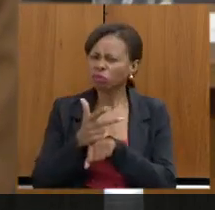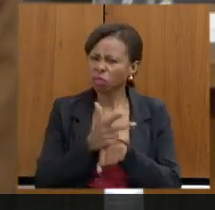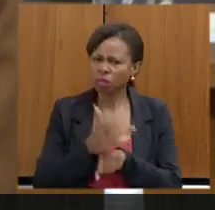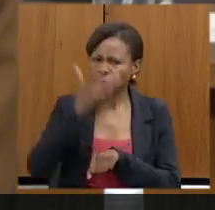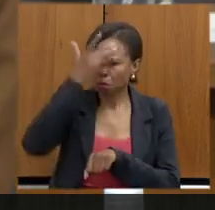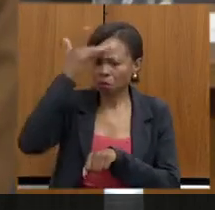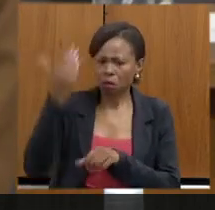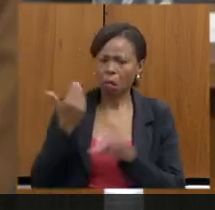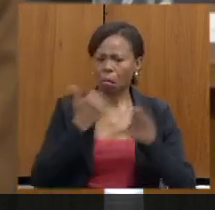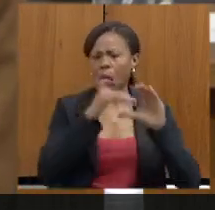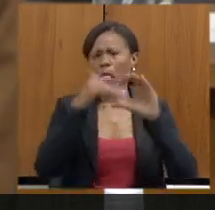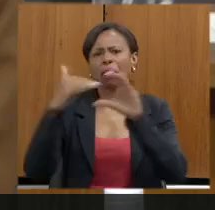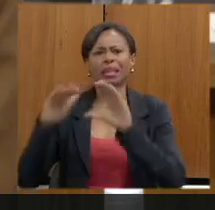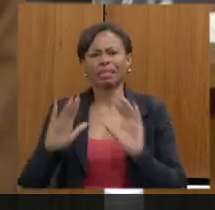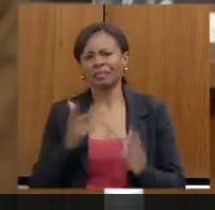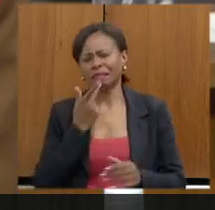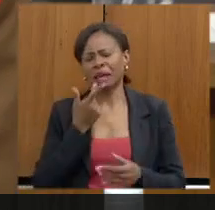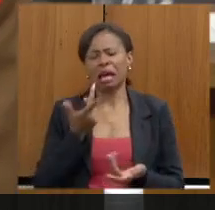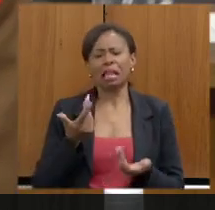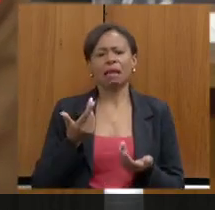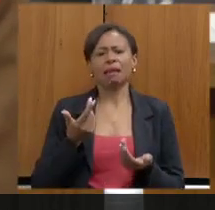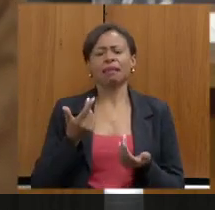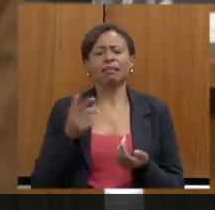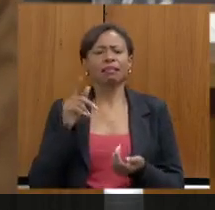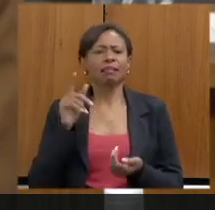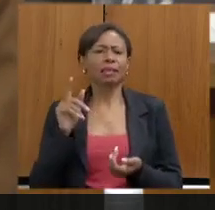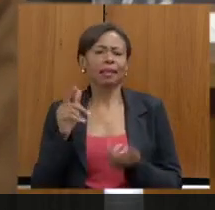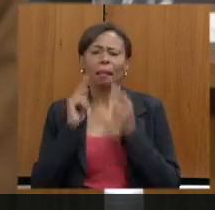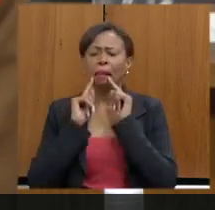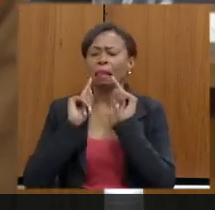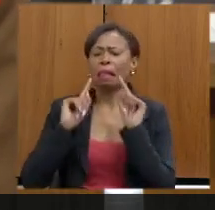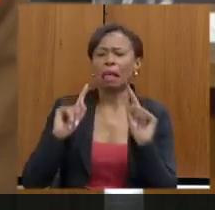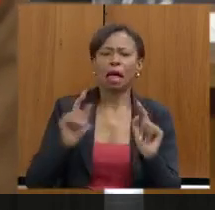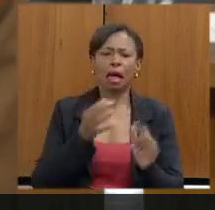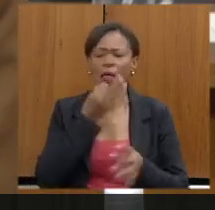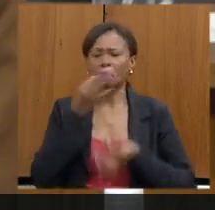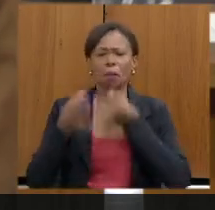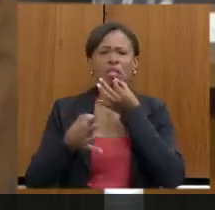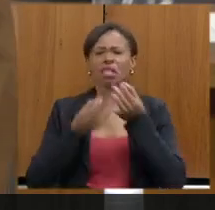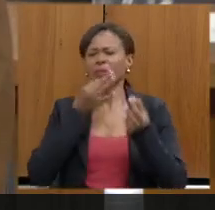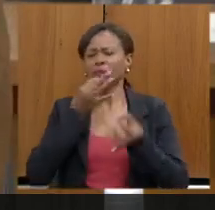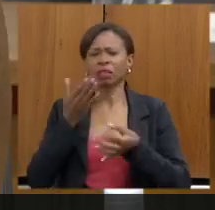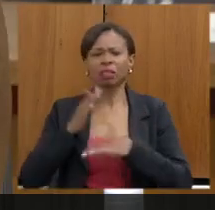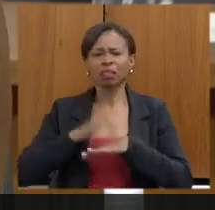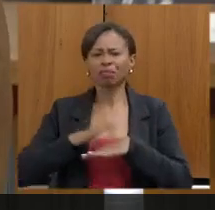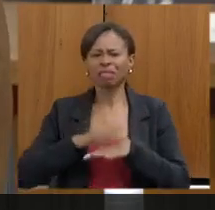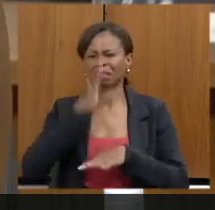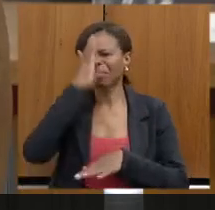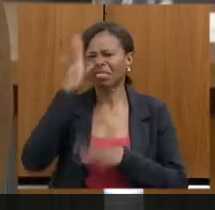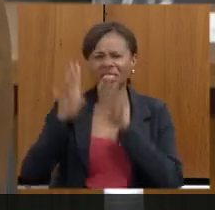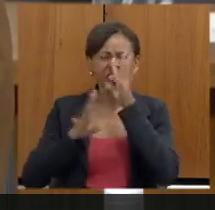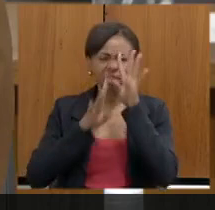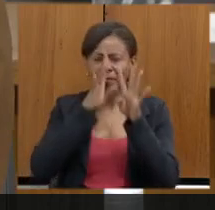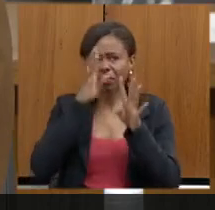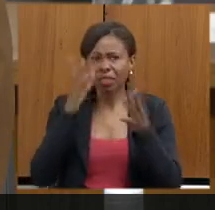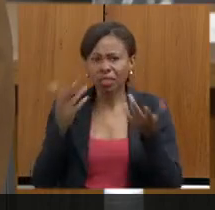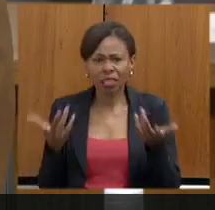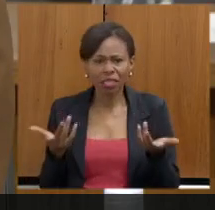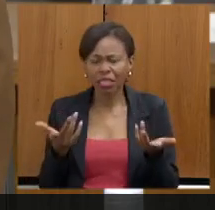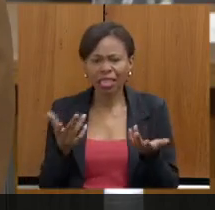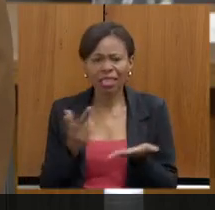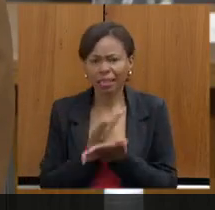empoderando as vezes chega né Fala o que pode fala o que quer né E fala sem de forma até